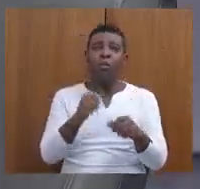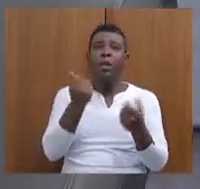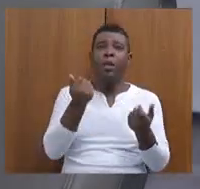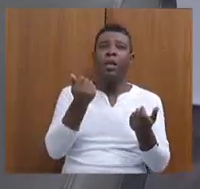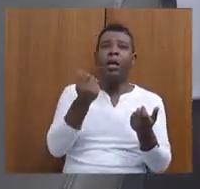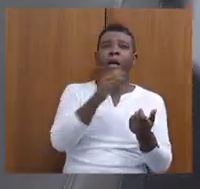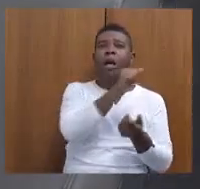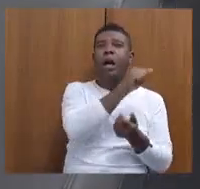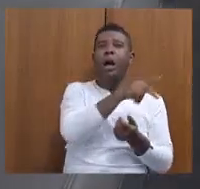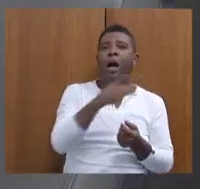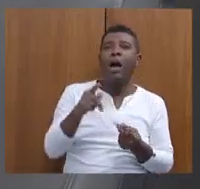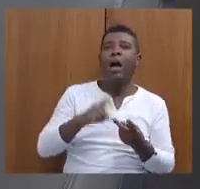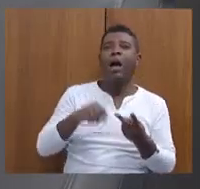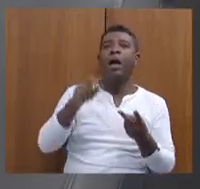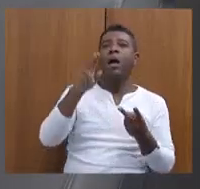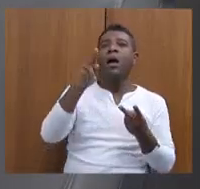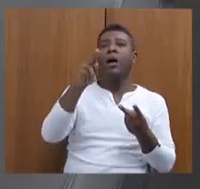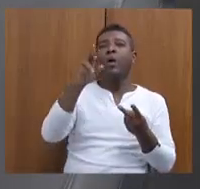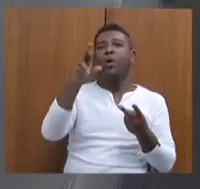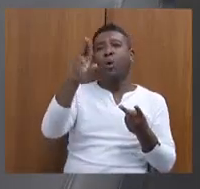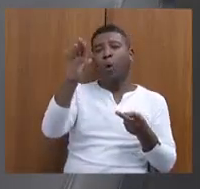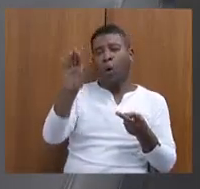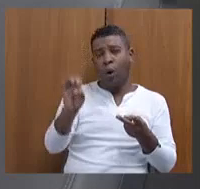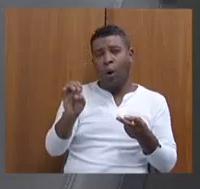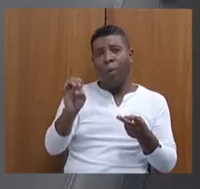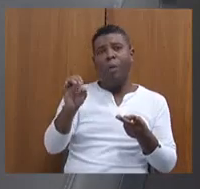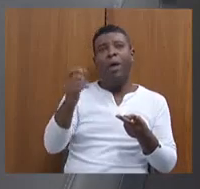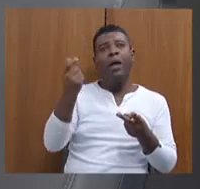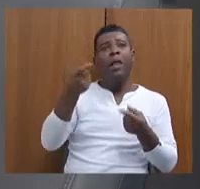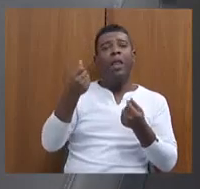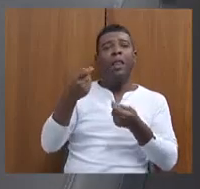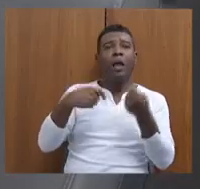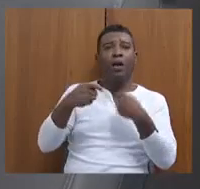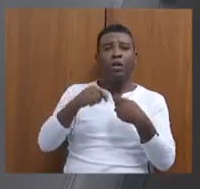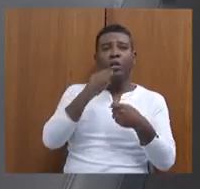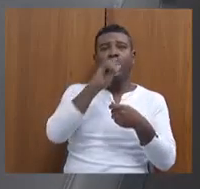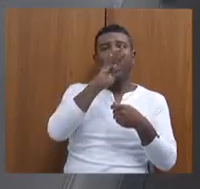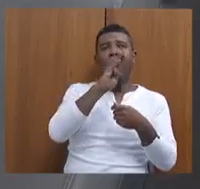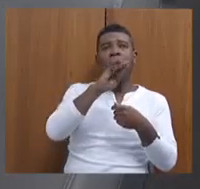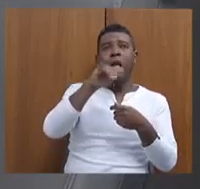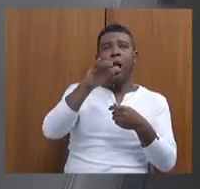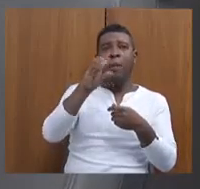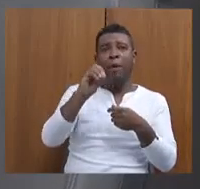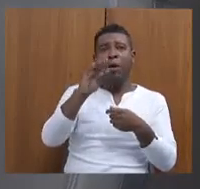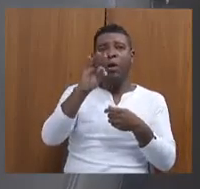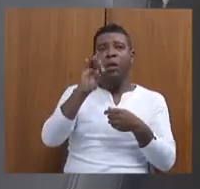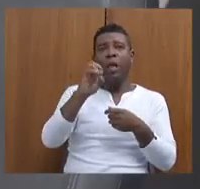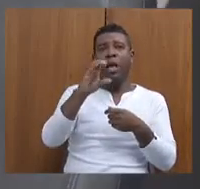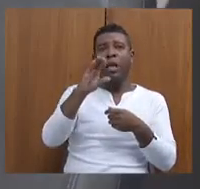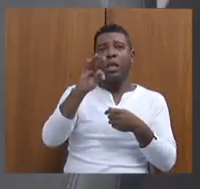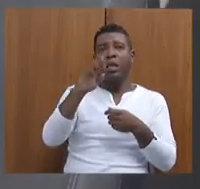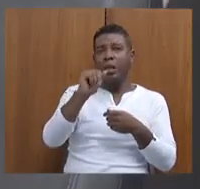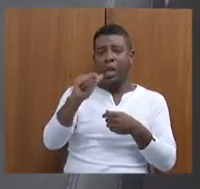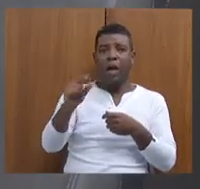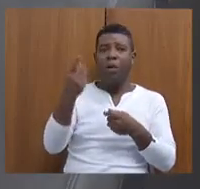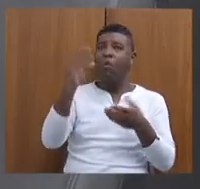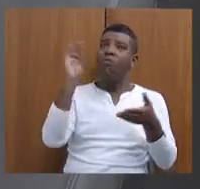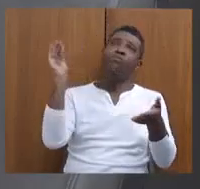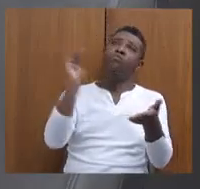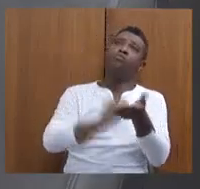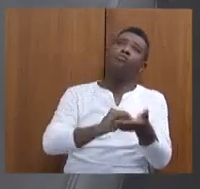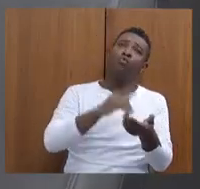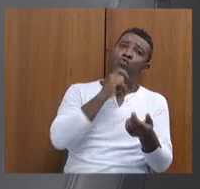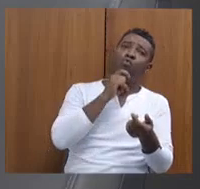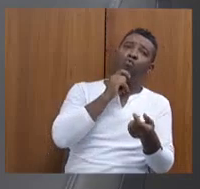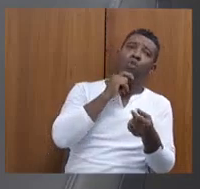investimentos hubis negócios e eu achei estranho que a biotectol não estivesse ali não estivesse listada já